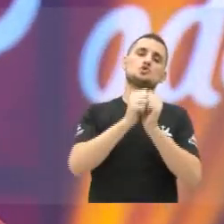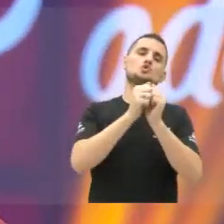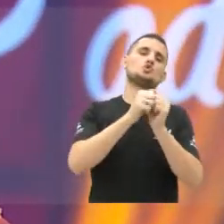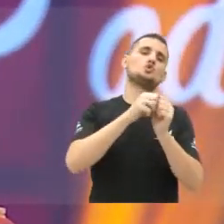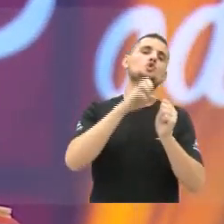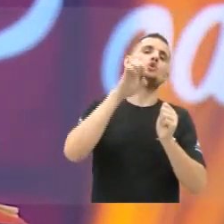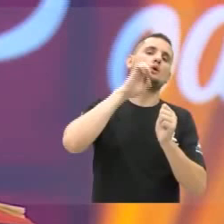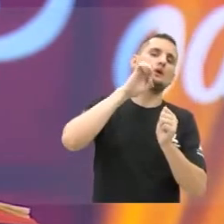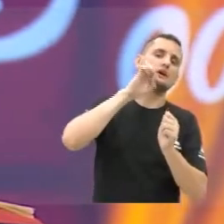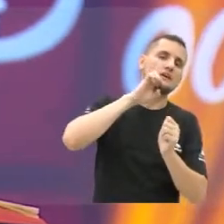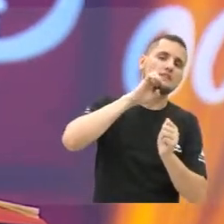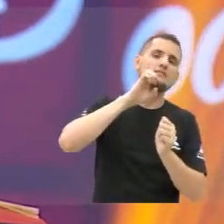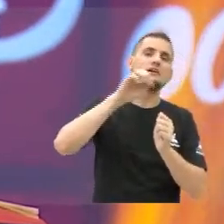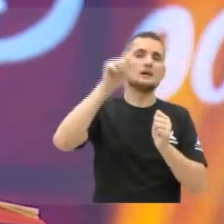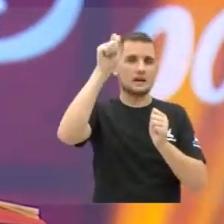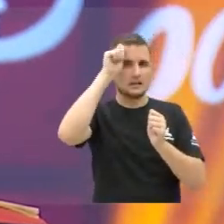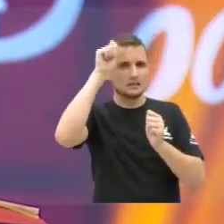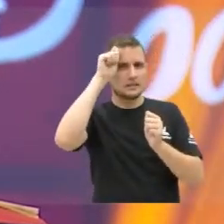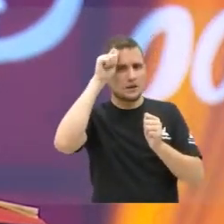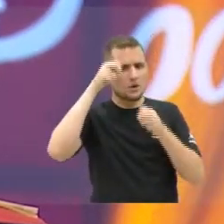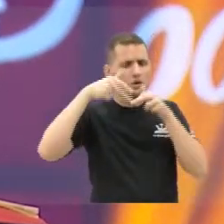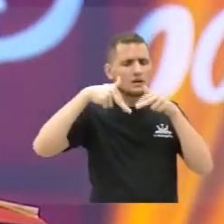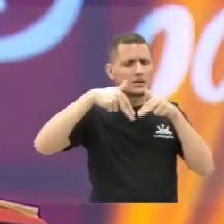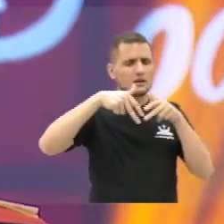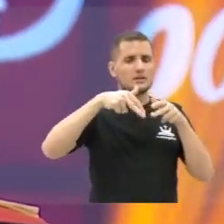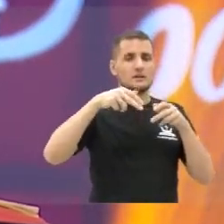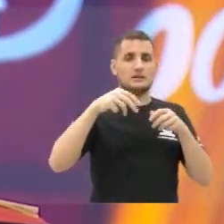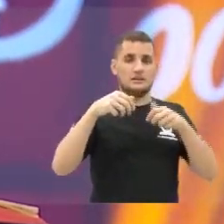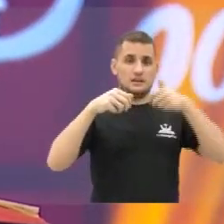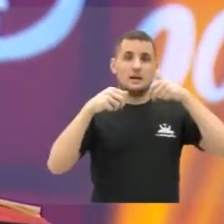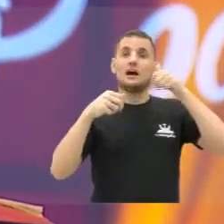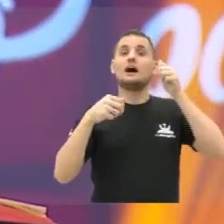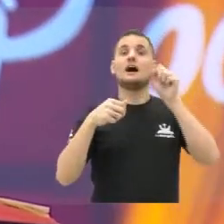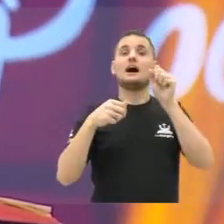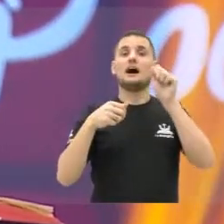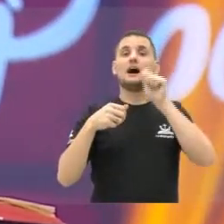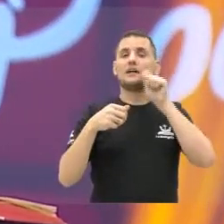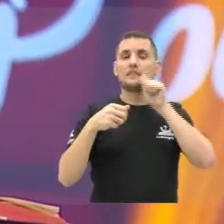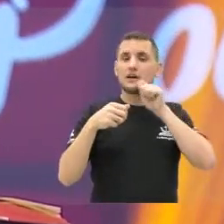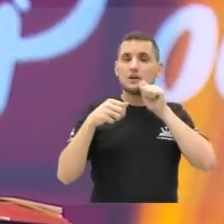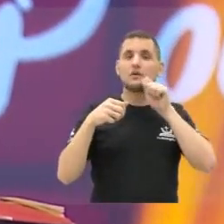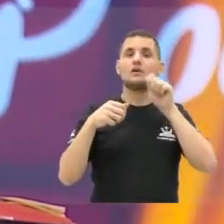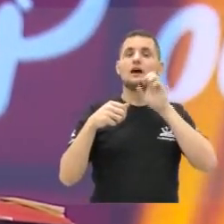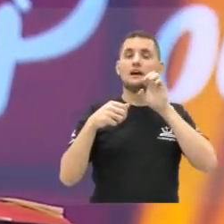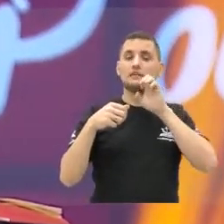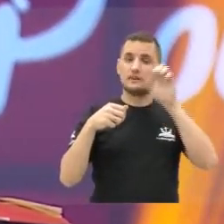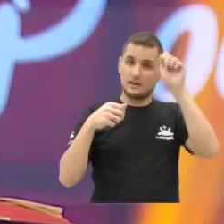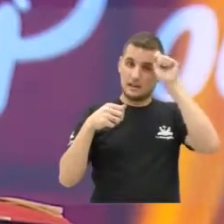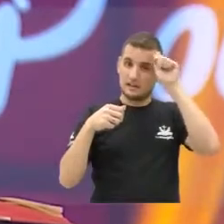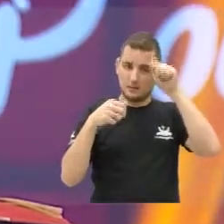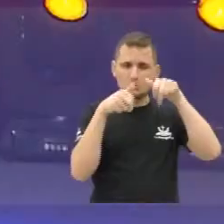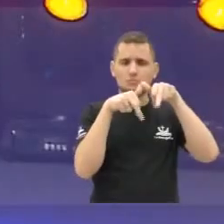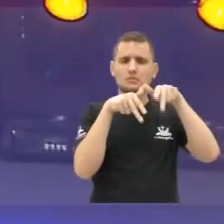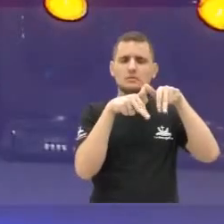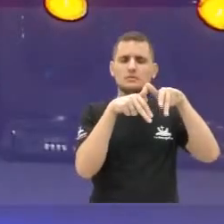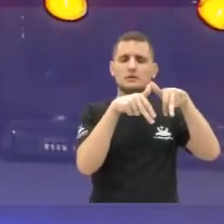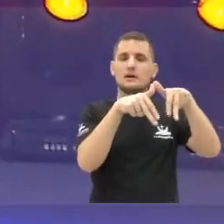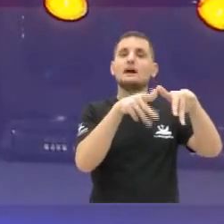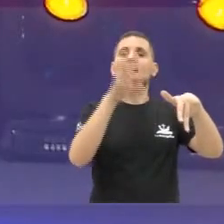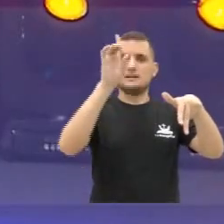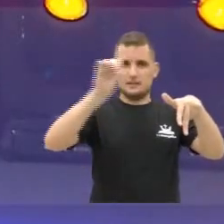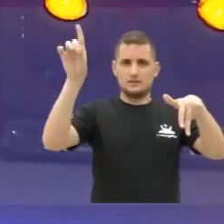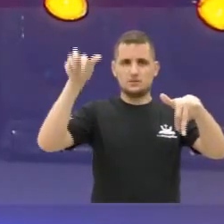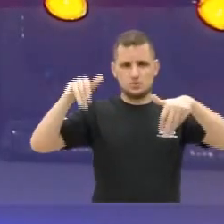Deus fazia-se presente. Deus não nos fez para nos jogar neste mundo, não. Deus nos fez para estar conosco,